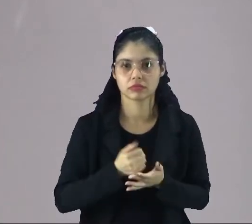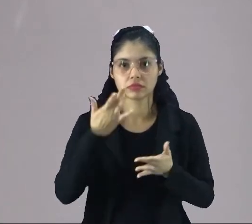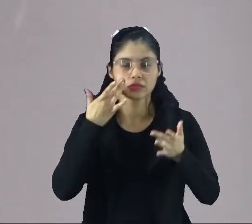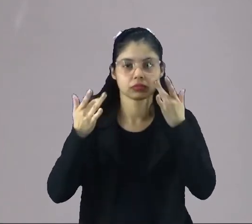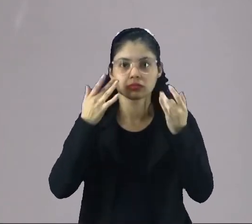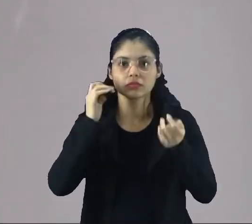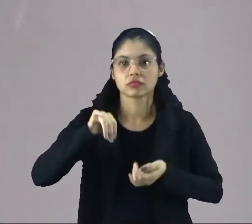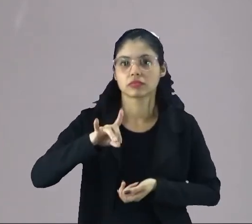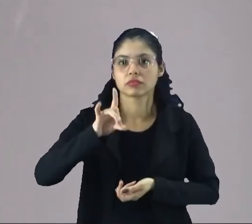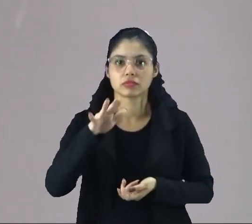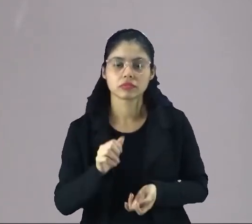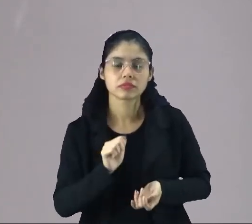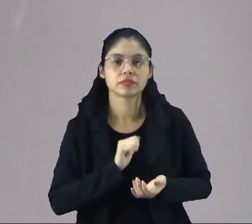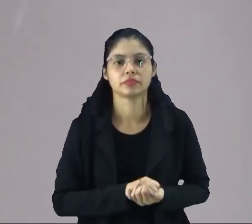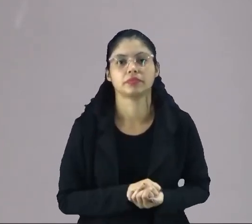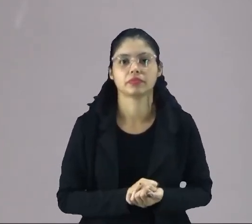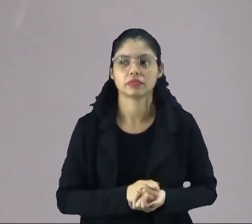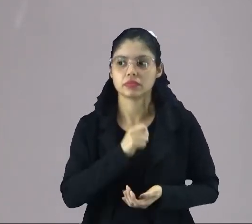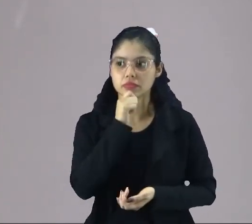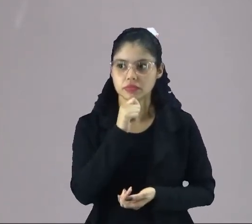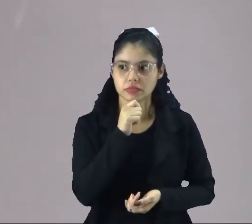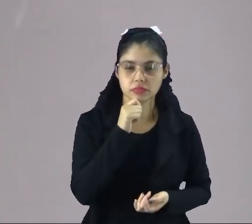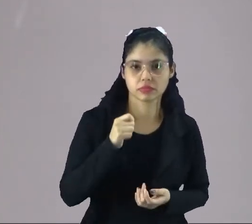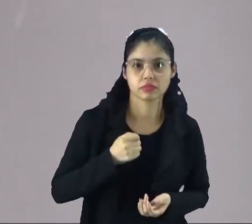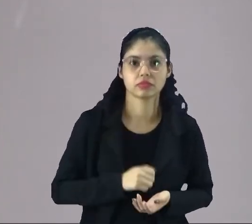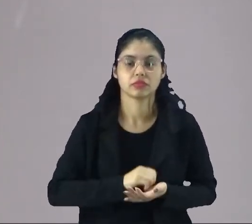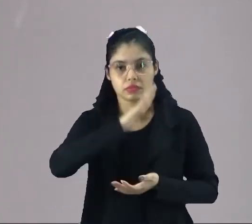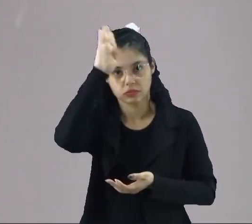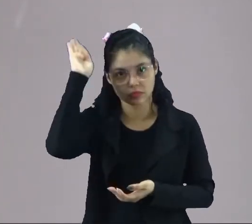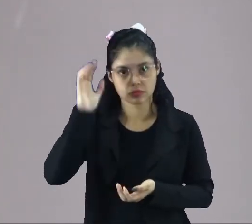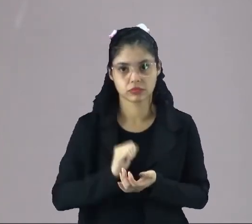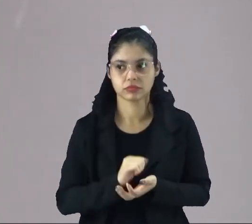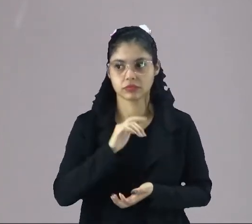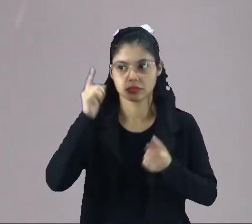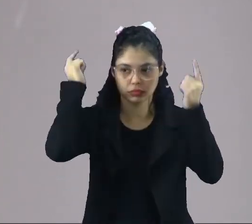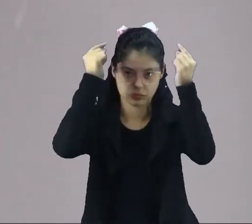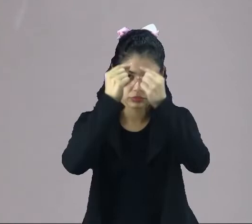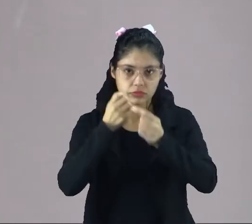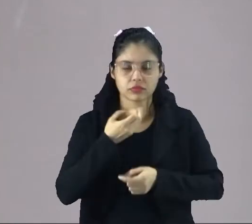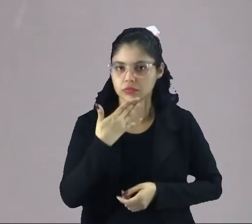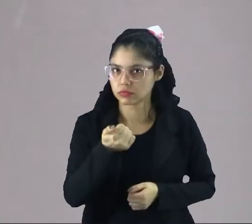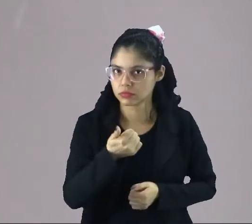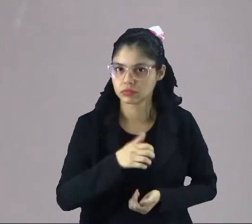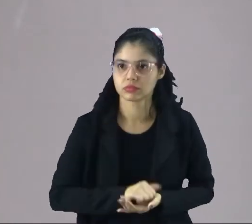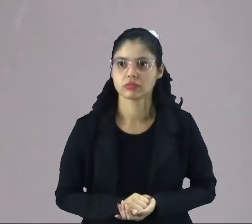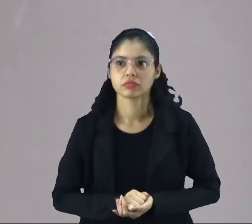teatro medieval, tá? E o teatro romano e grego, tranquilo?